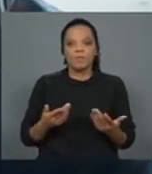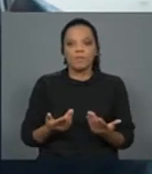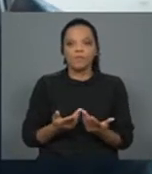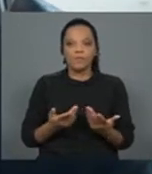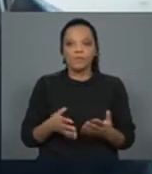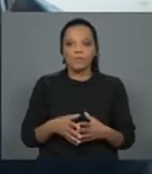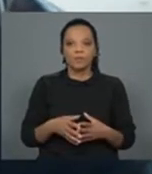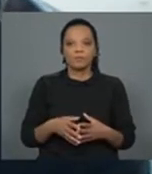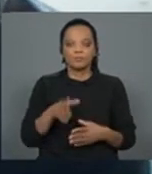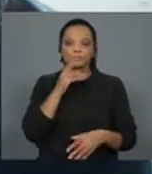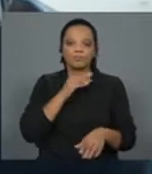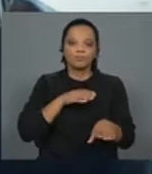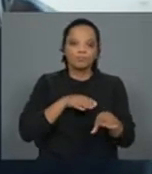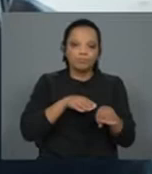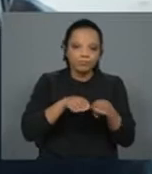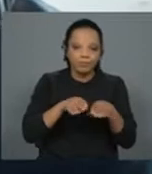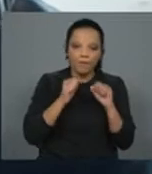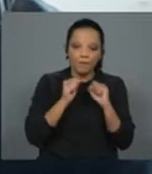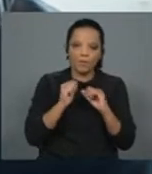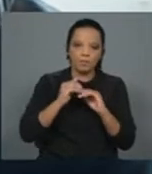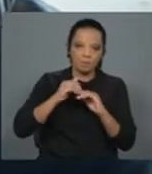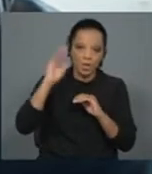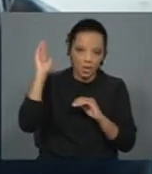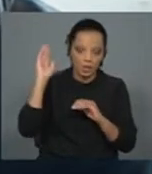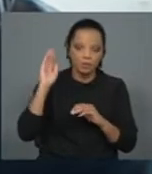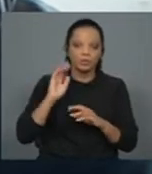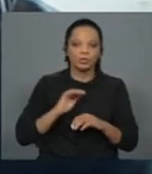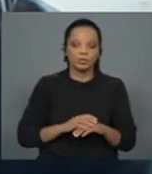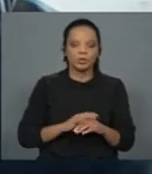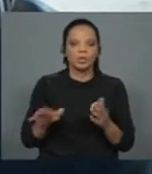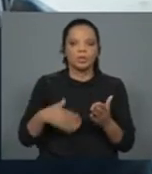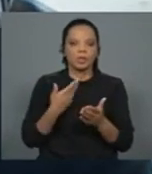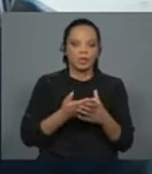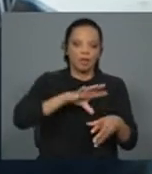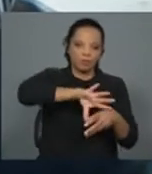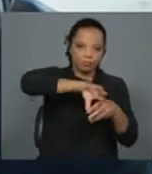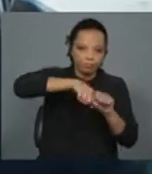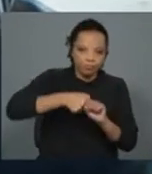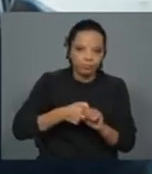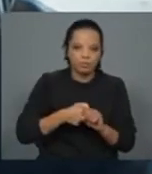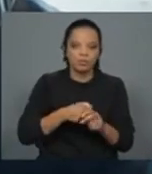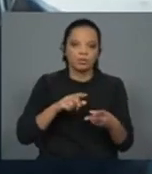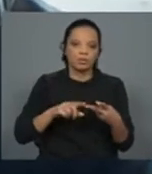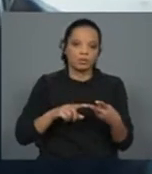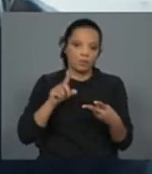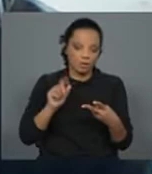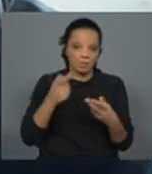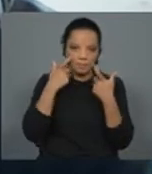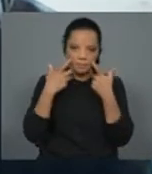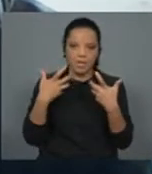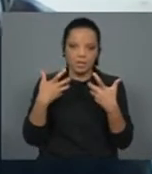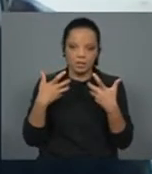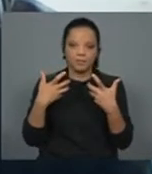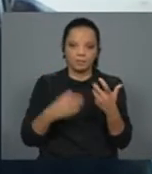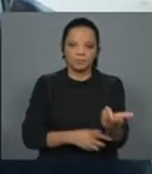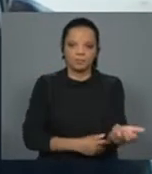os sismos mais fortes, digamos assim, aqueles que têm efeito destruidor e que são visíveis, digamos